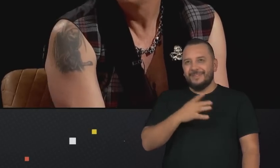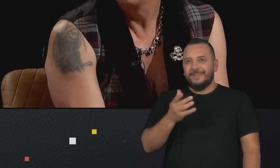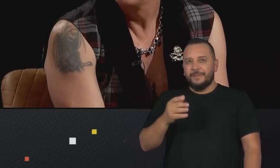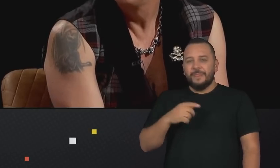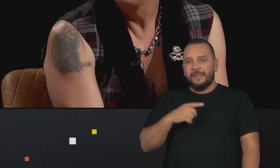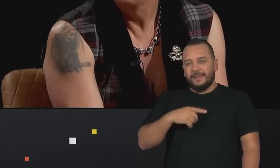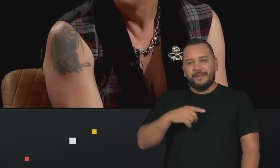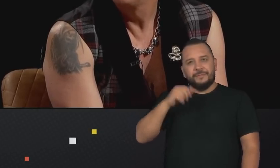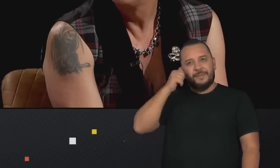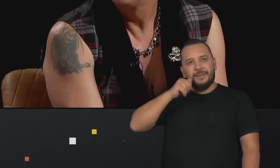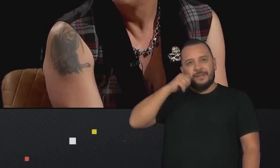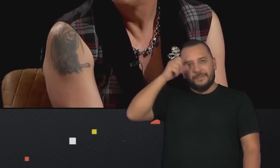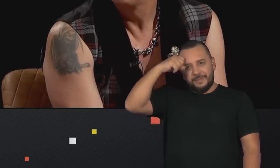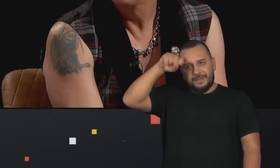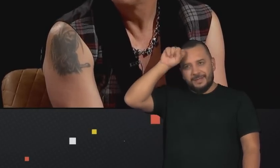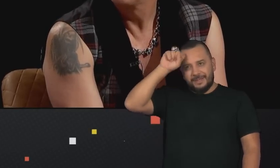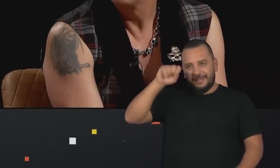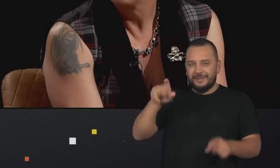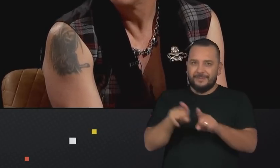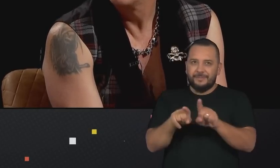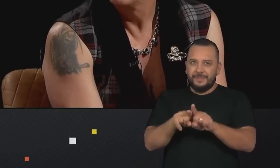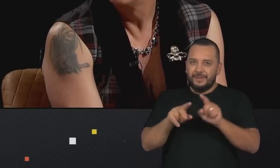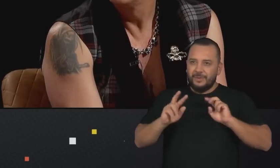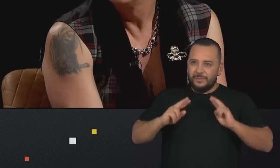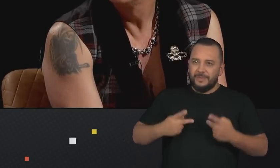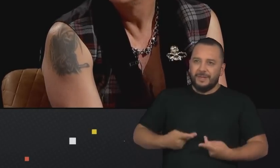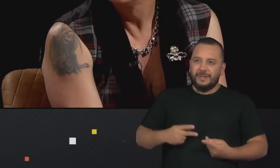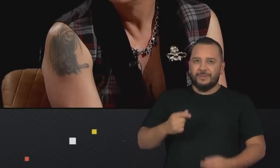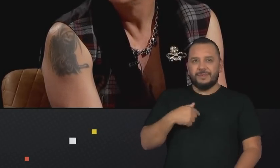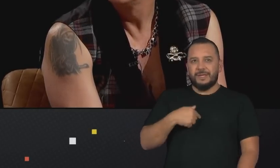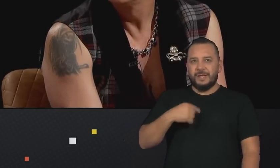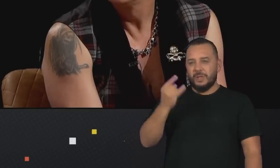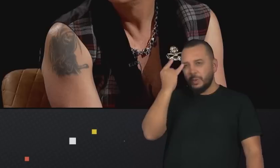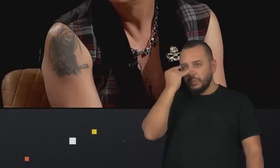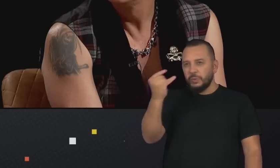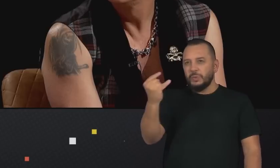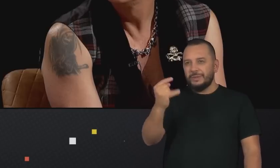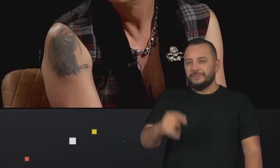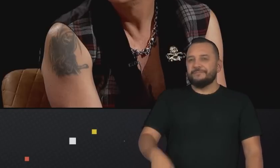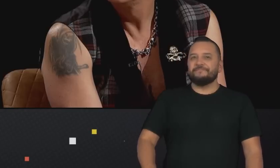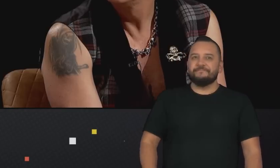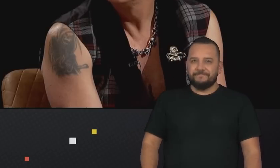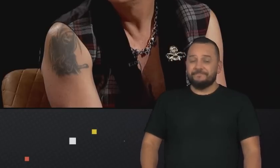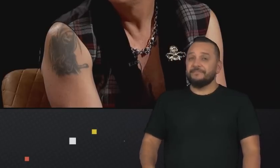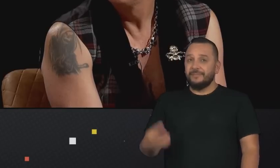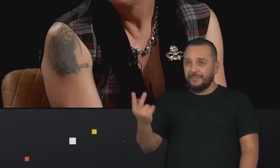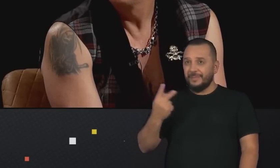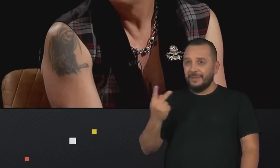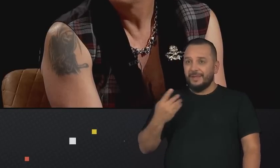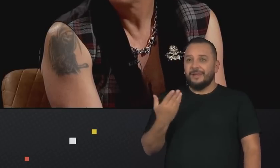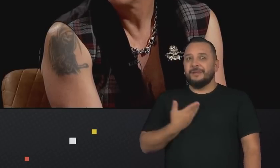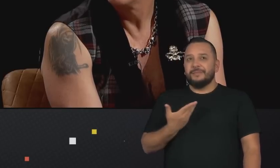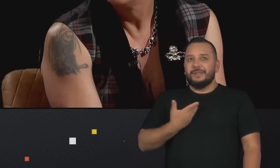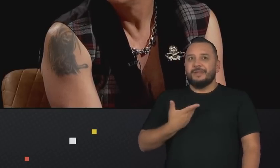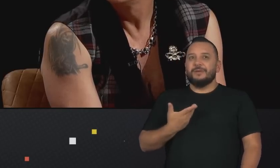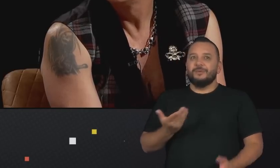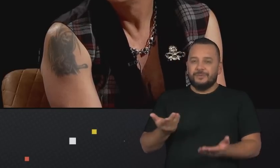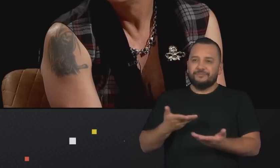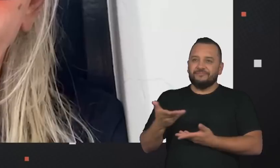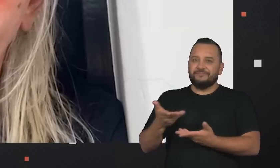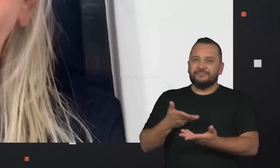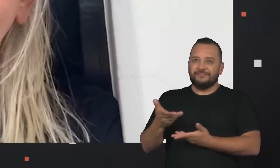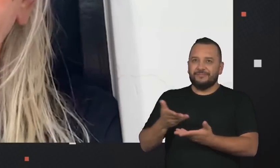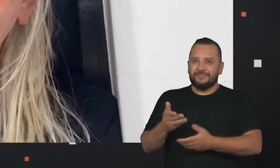de Berlim, Os Humanos e tal, aquilo me chamou muita atenção. Aí nós ficamos amigos e eu